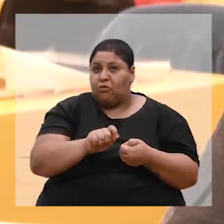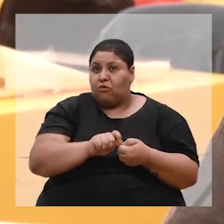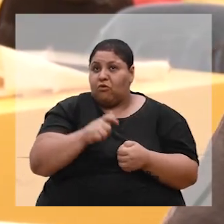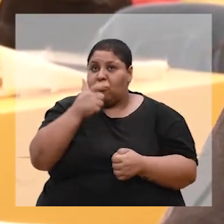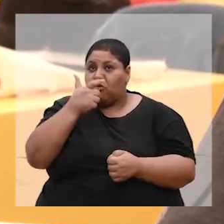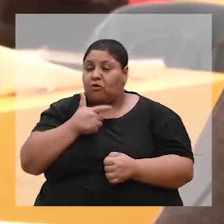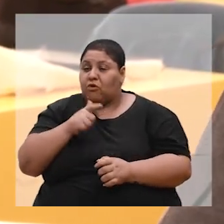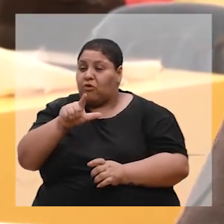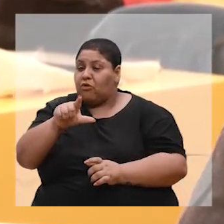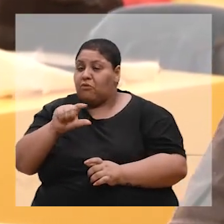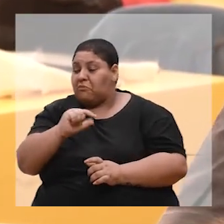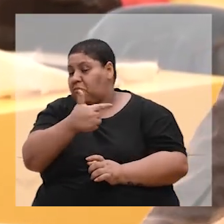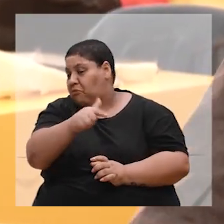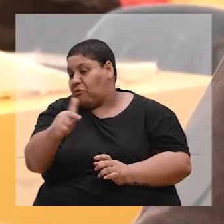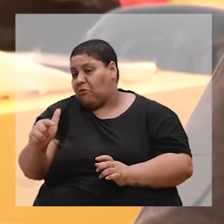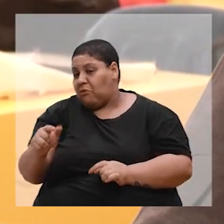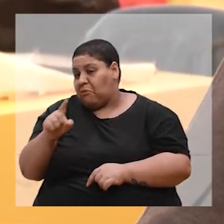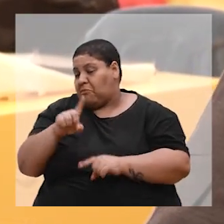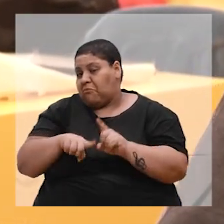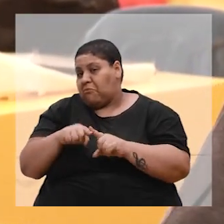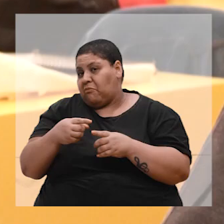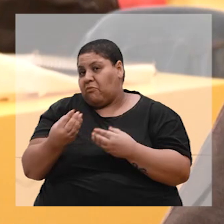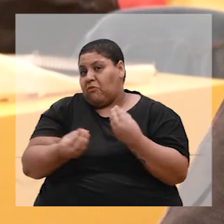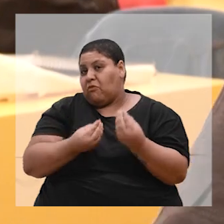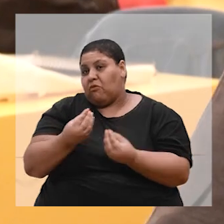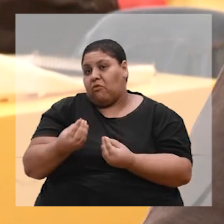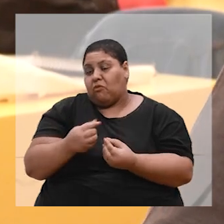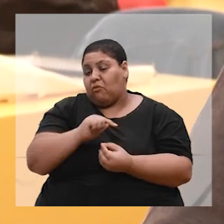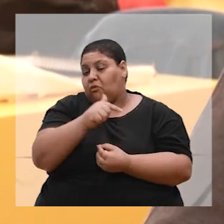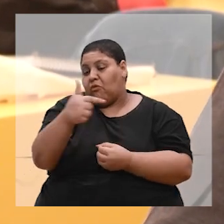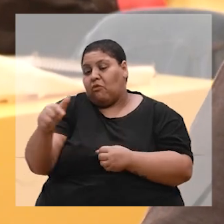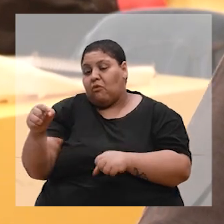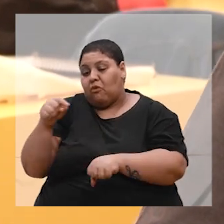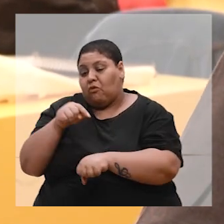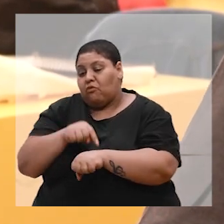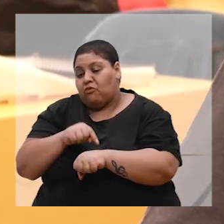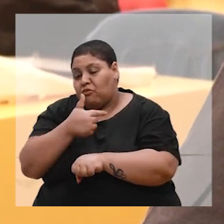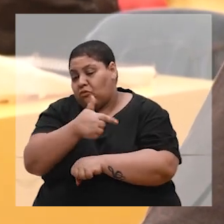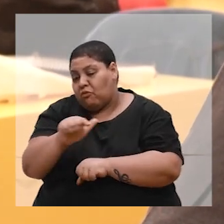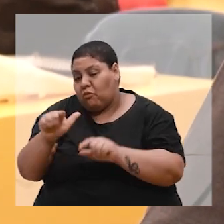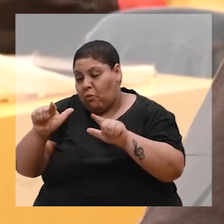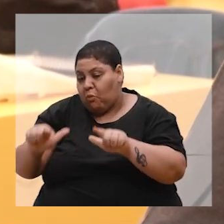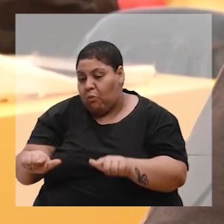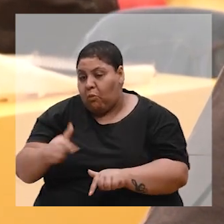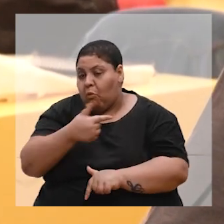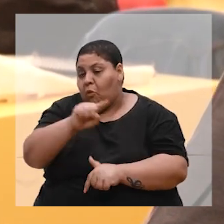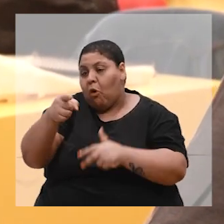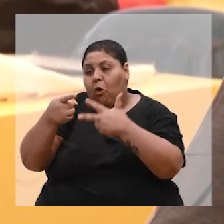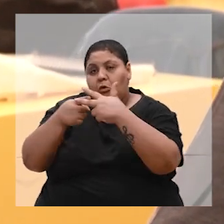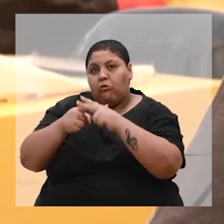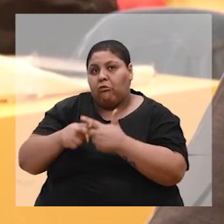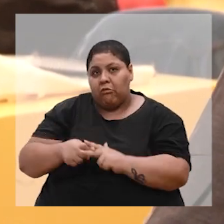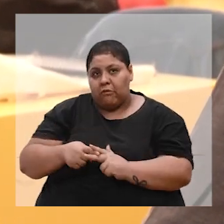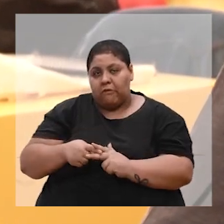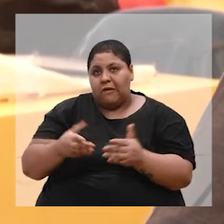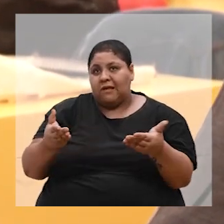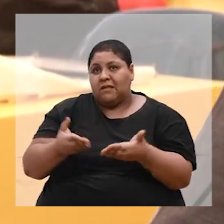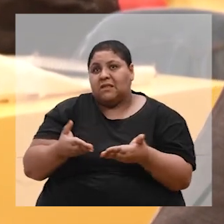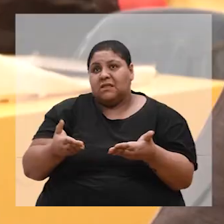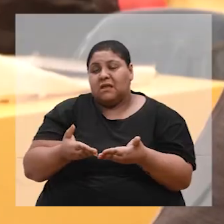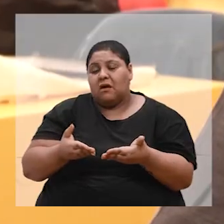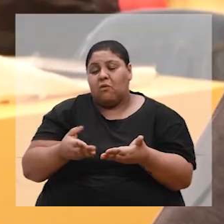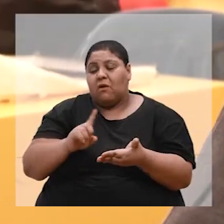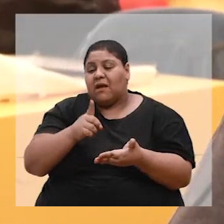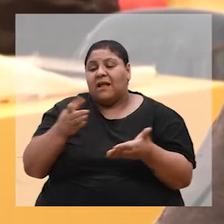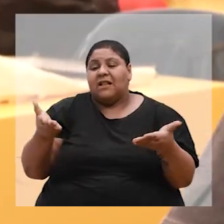faz, talvez a escola faça uma outra coisa, com outro tempo, num outro lugar, com outras ferramentas, que não